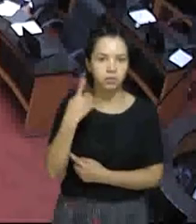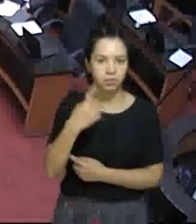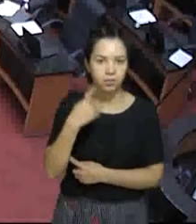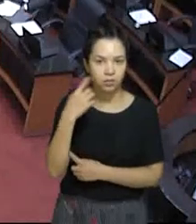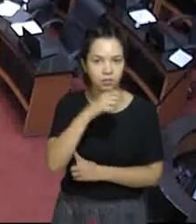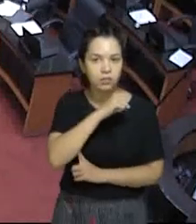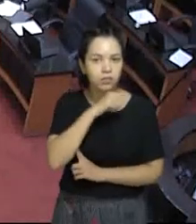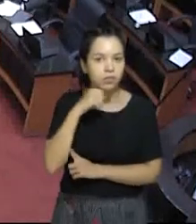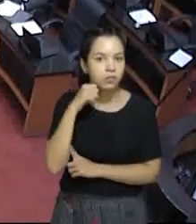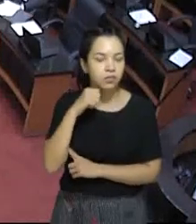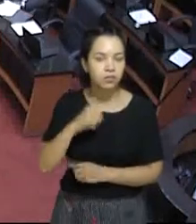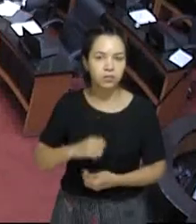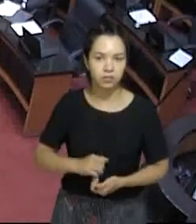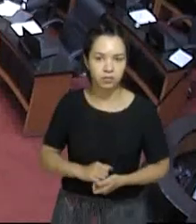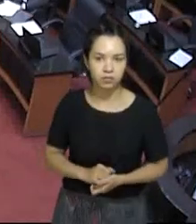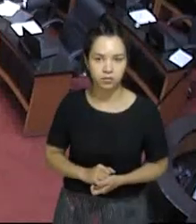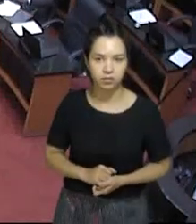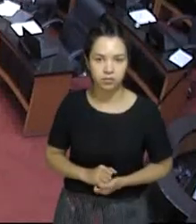Massocco.